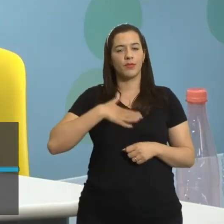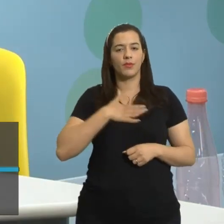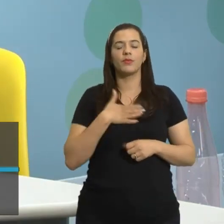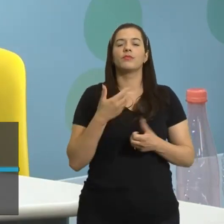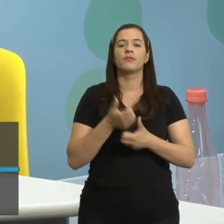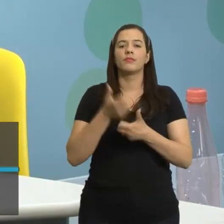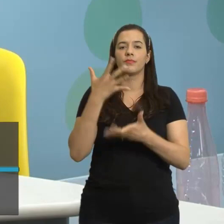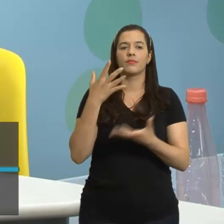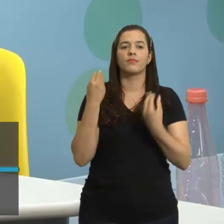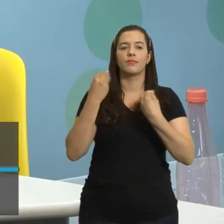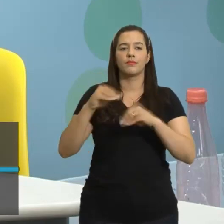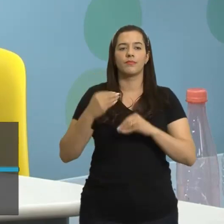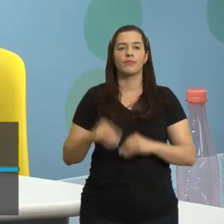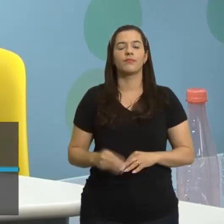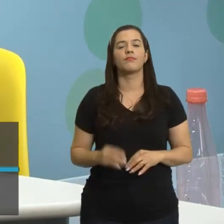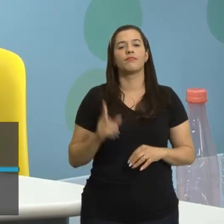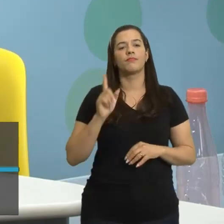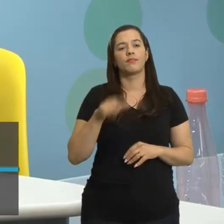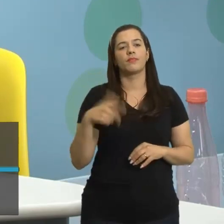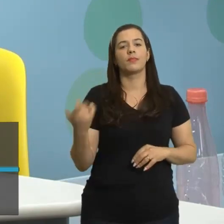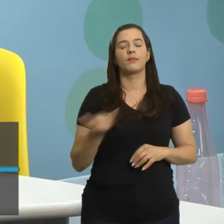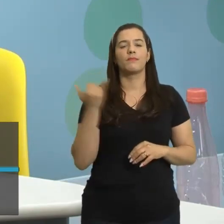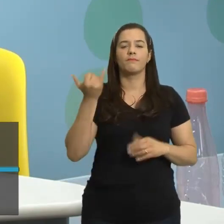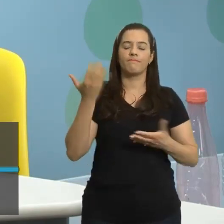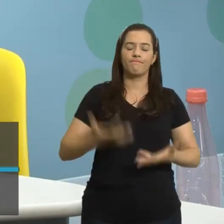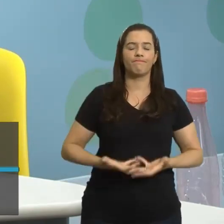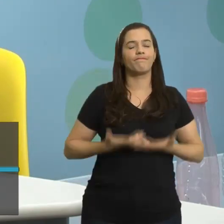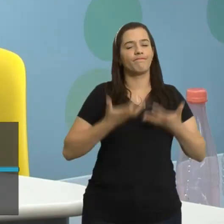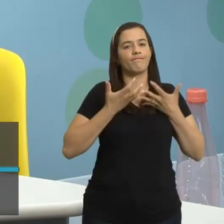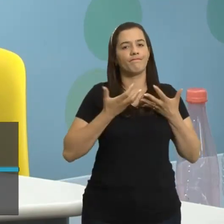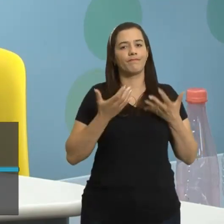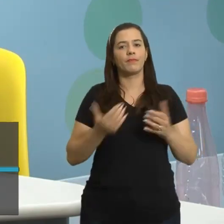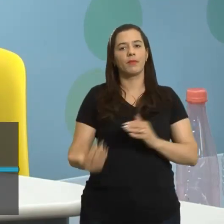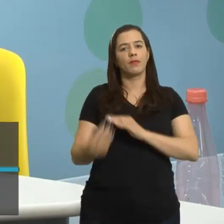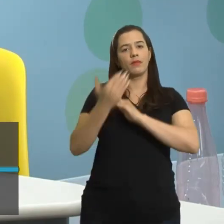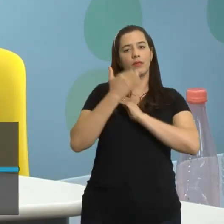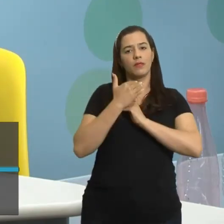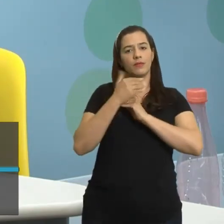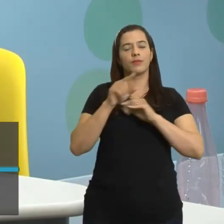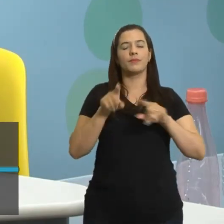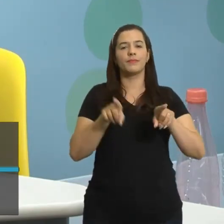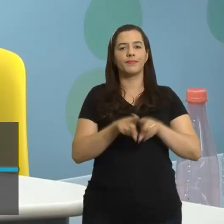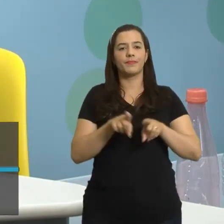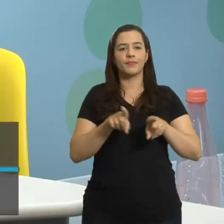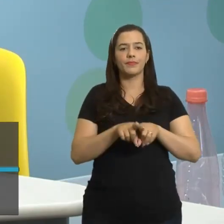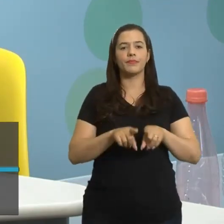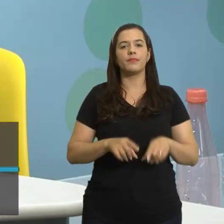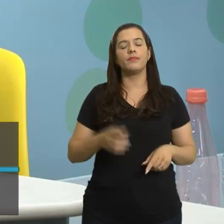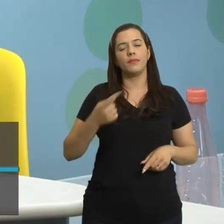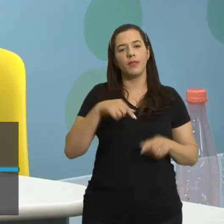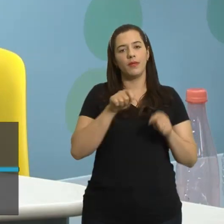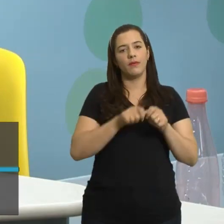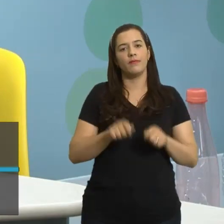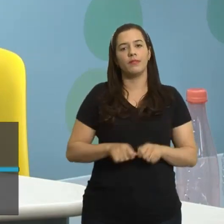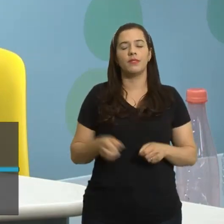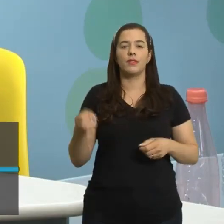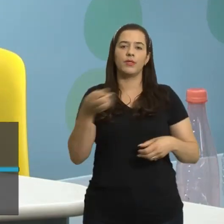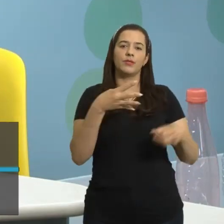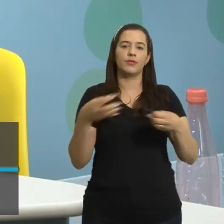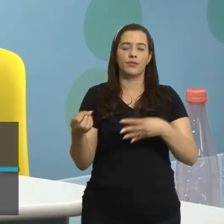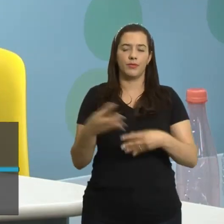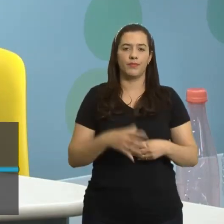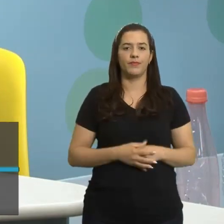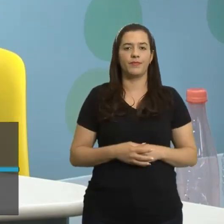de vocês, porque elas são sempre muito enriquecedoras e nos ajudam a produção de novas